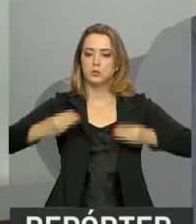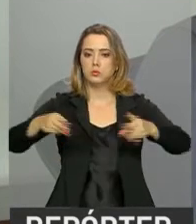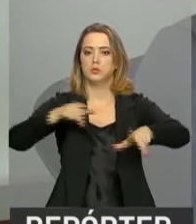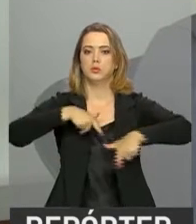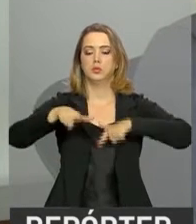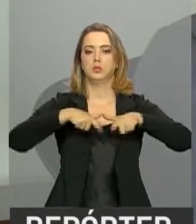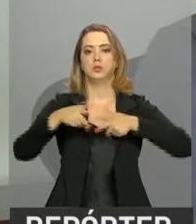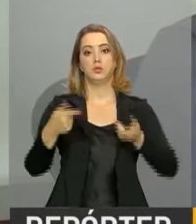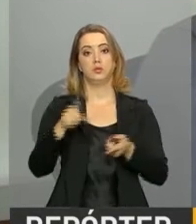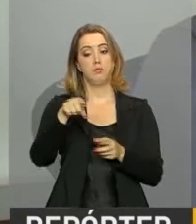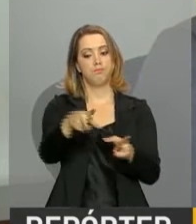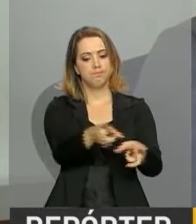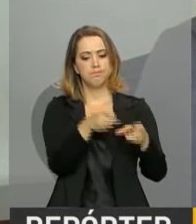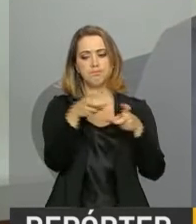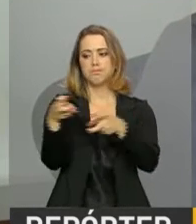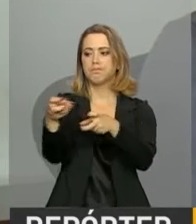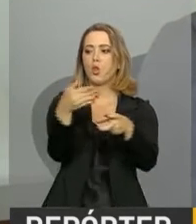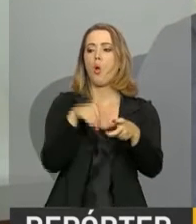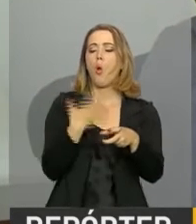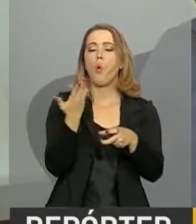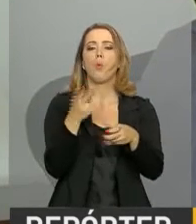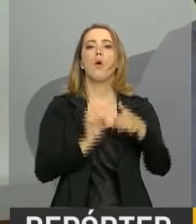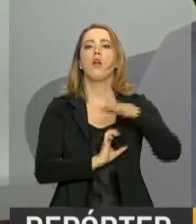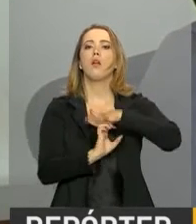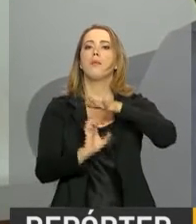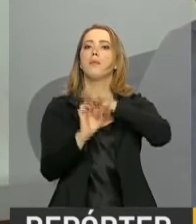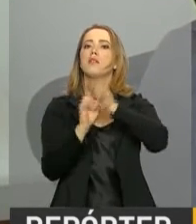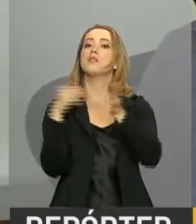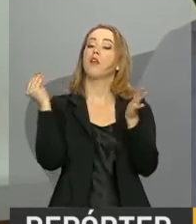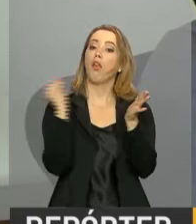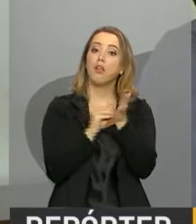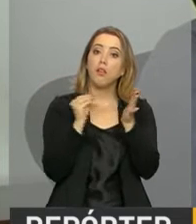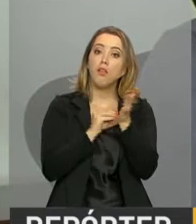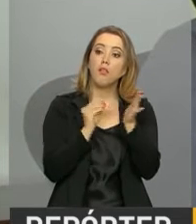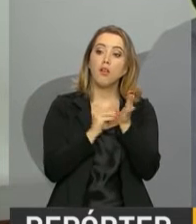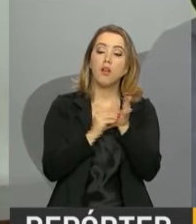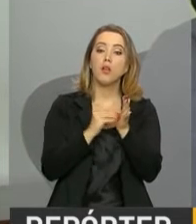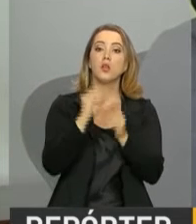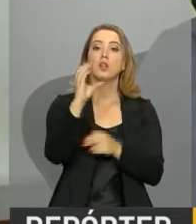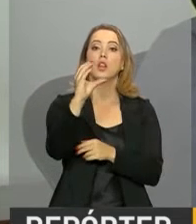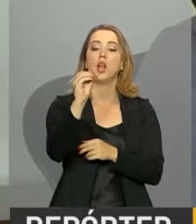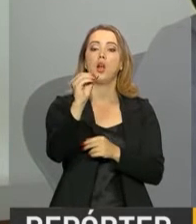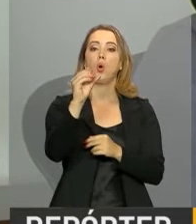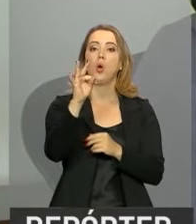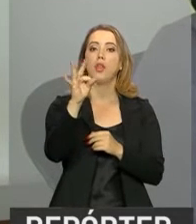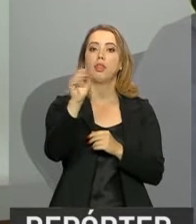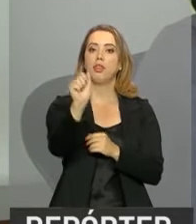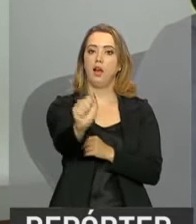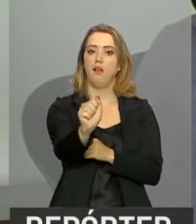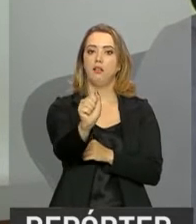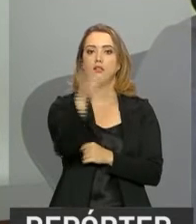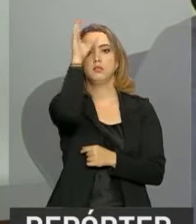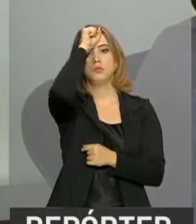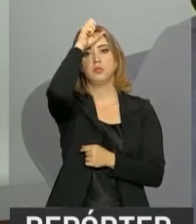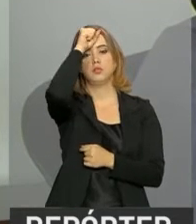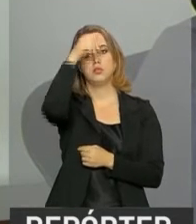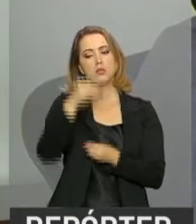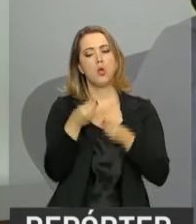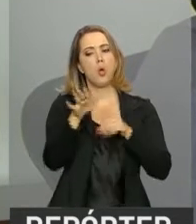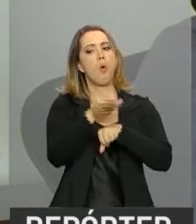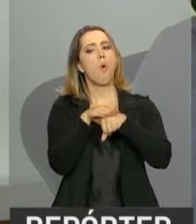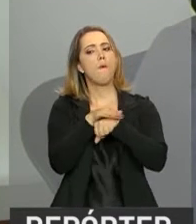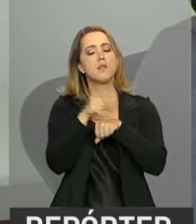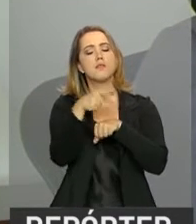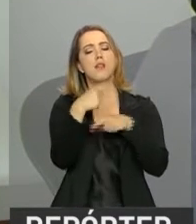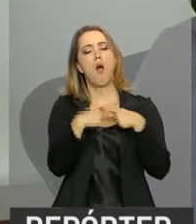faz é identificar as empresas que não estão cumprindo a cota daí da aprendizagem conversar com ela